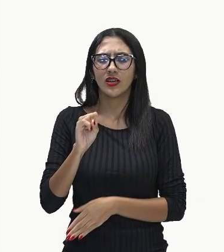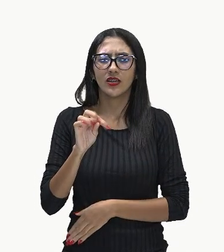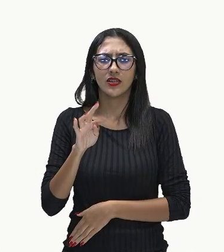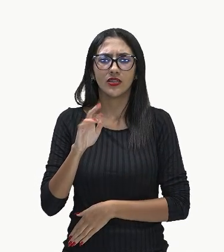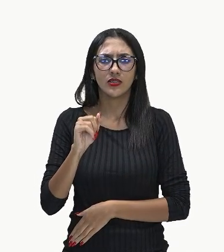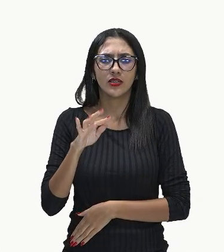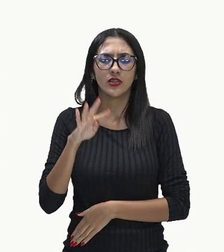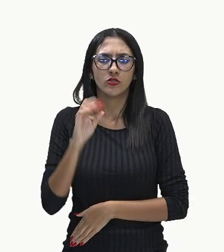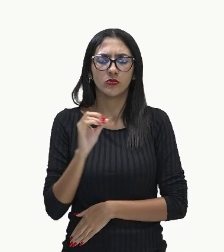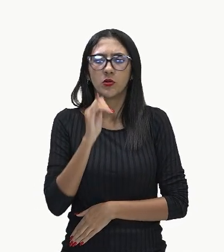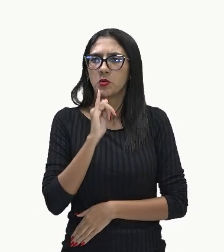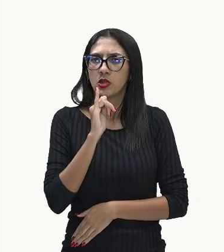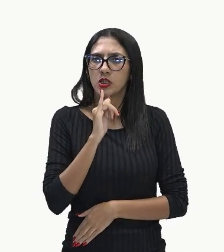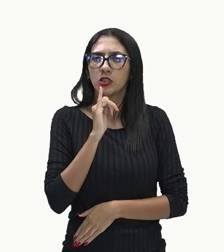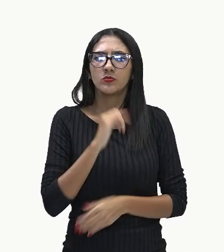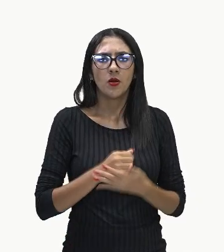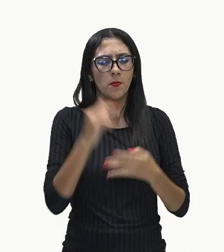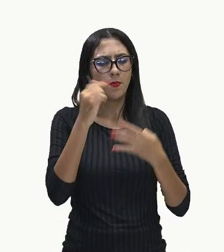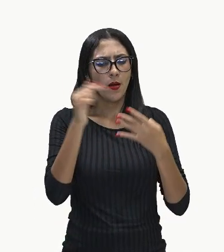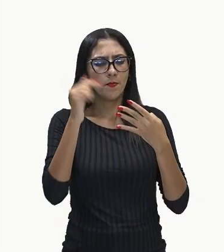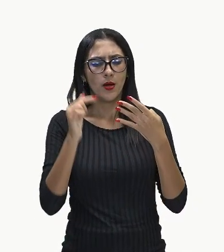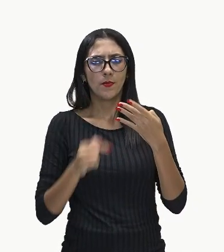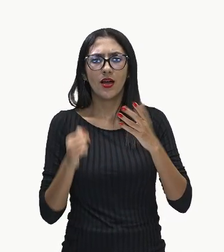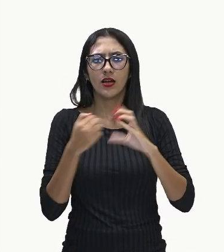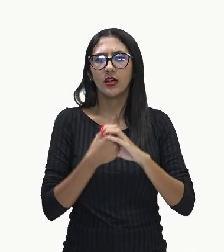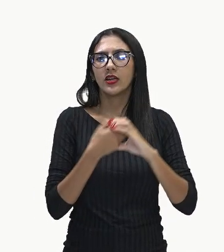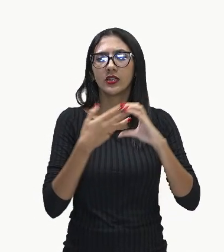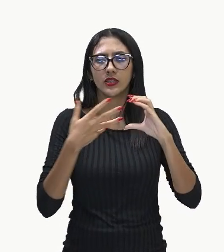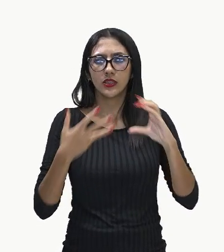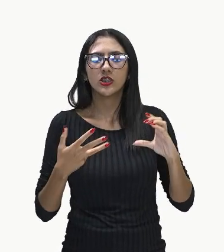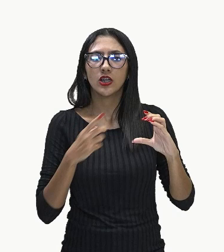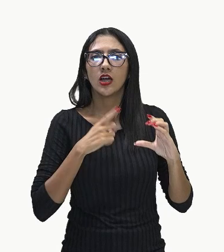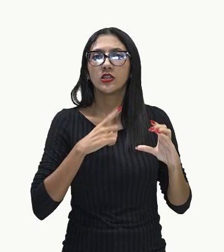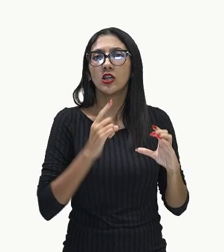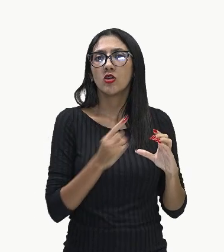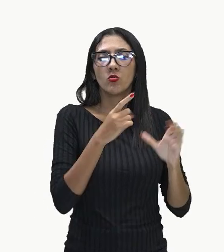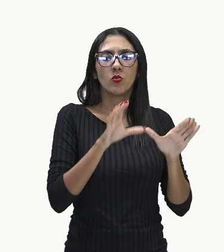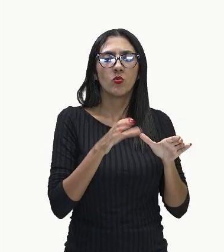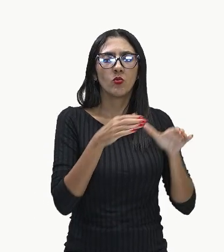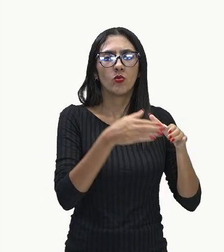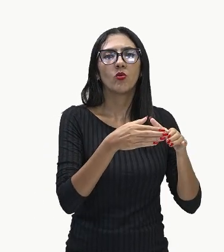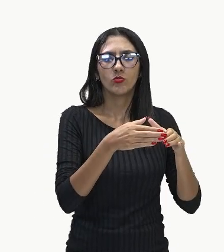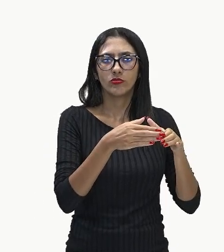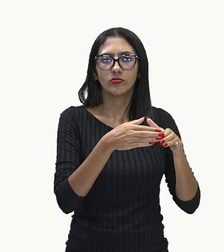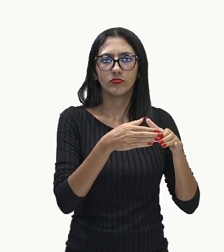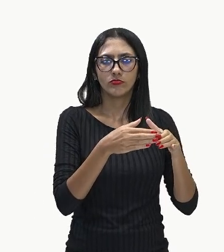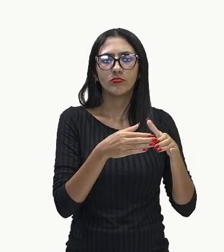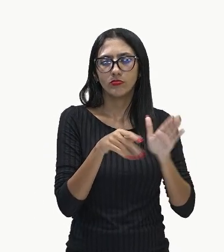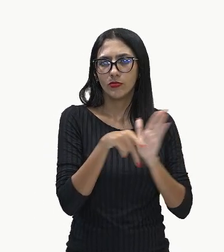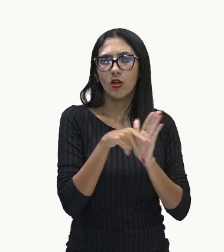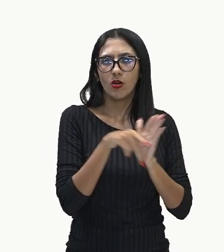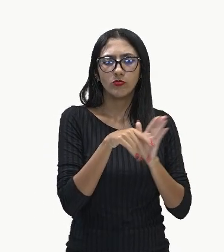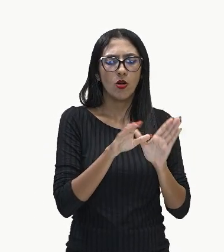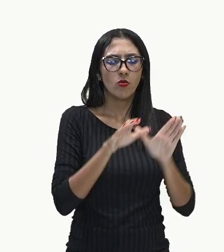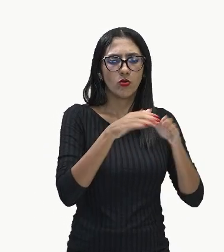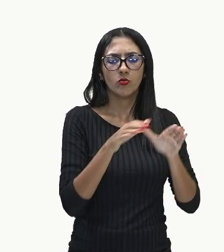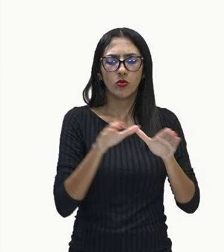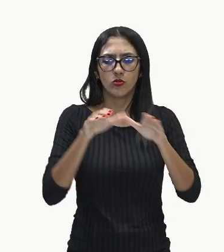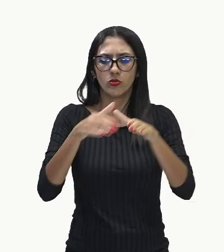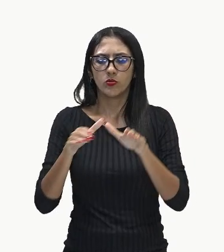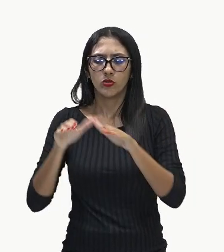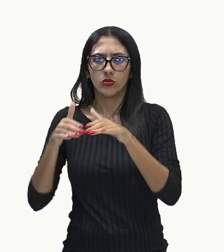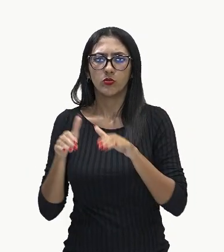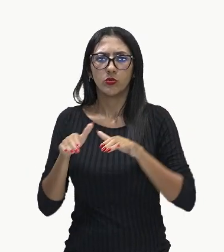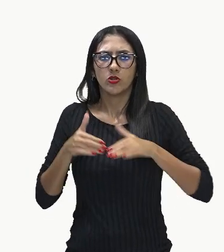Cada característica dessa daqui que é dada, certo? Vai formar um extrato. Um extrato é como se fosse uma partezinha da